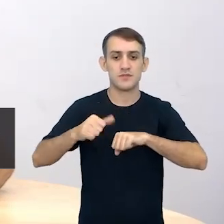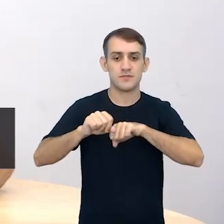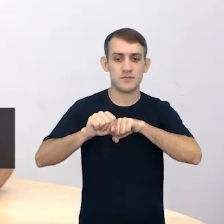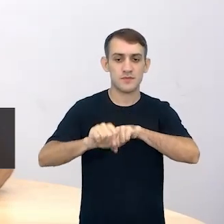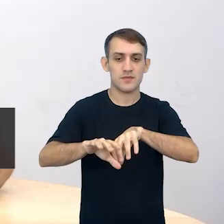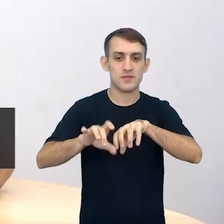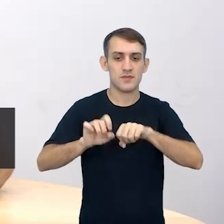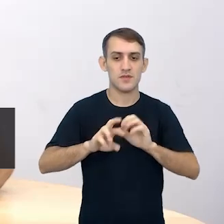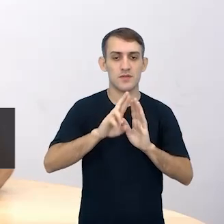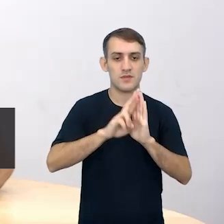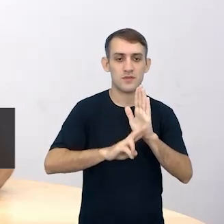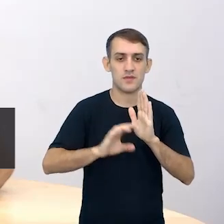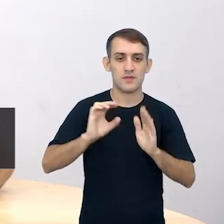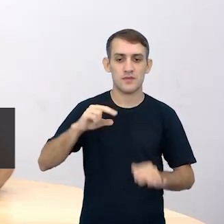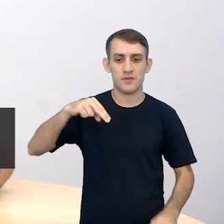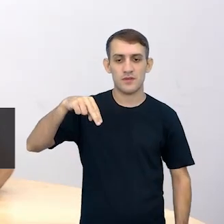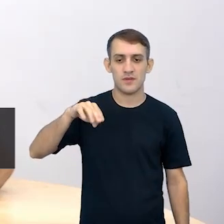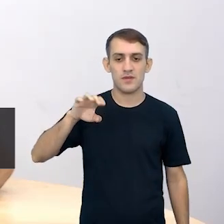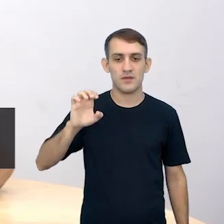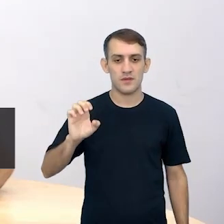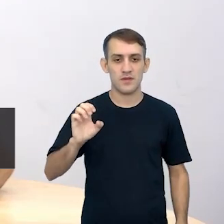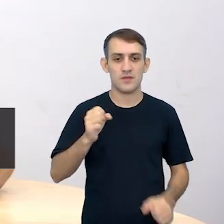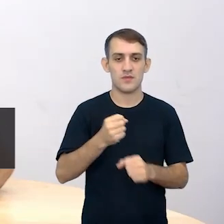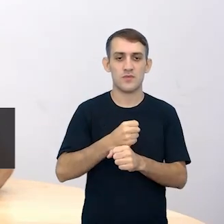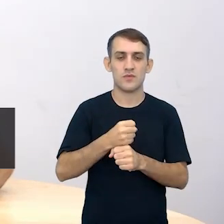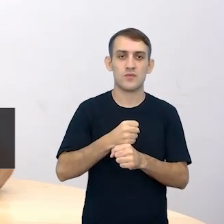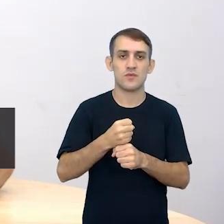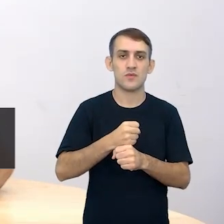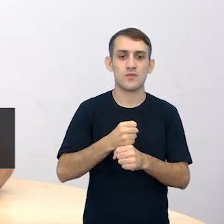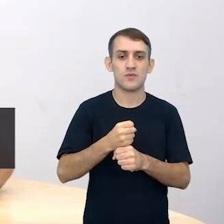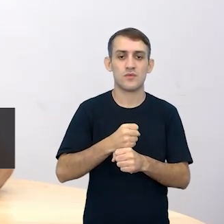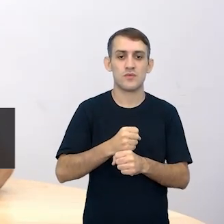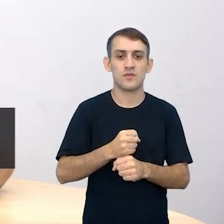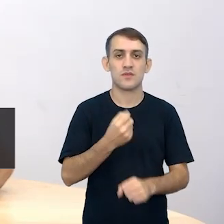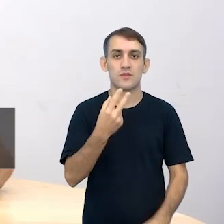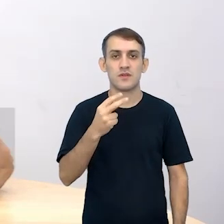educação, resolução CNE, CP número 1, de